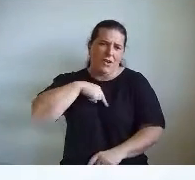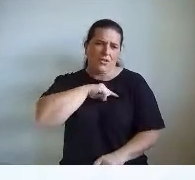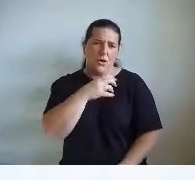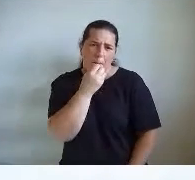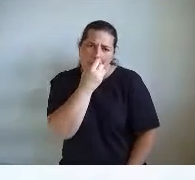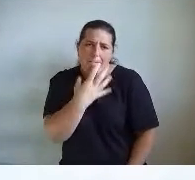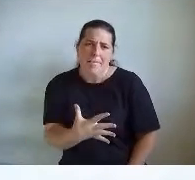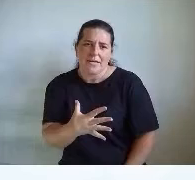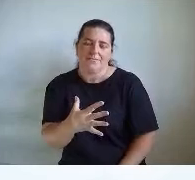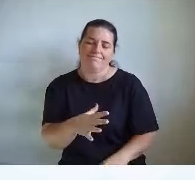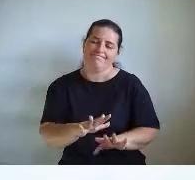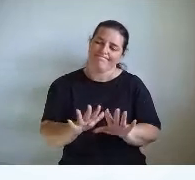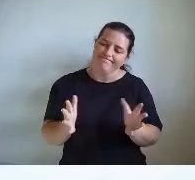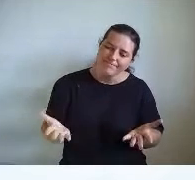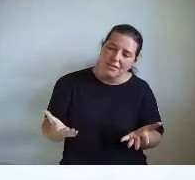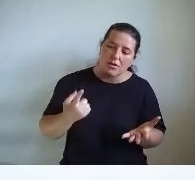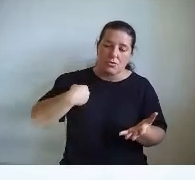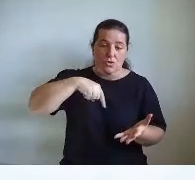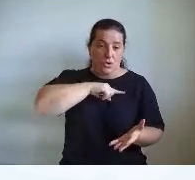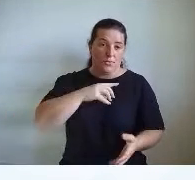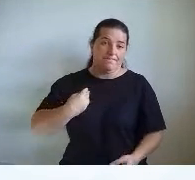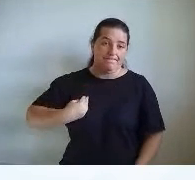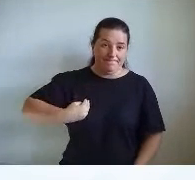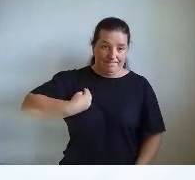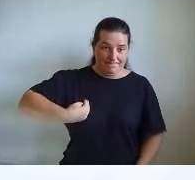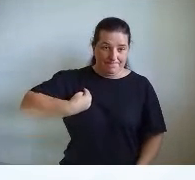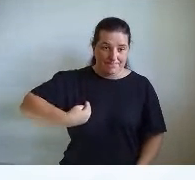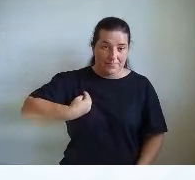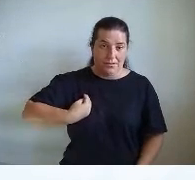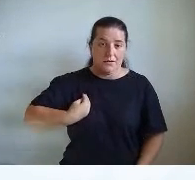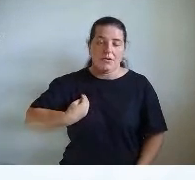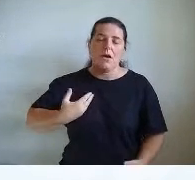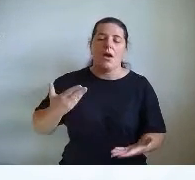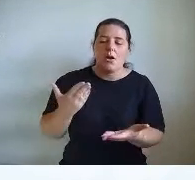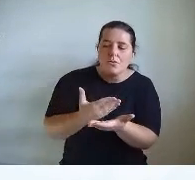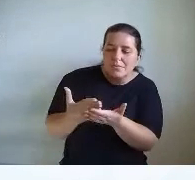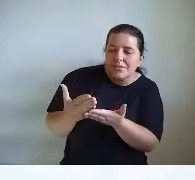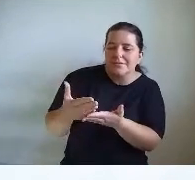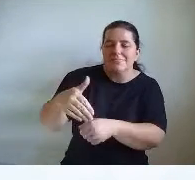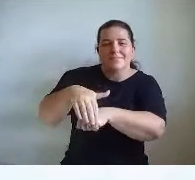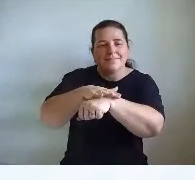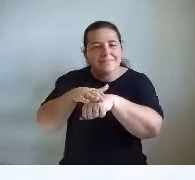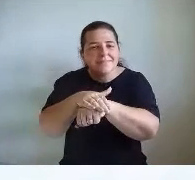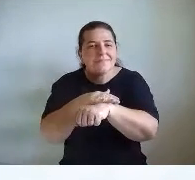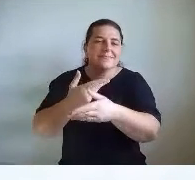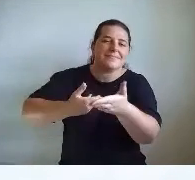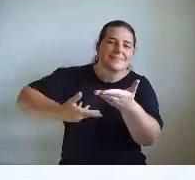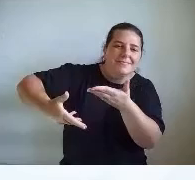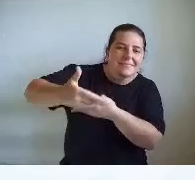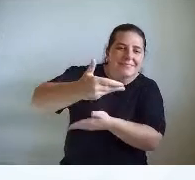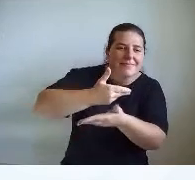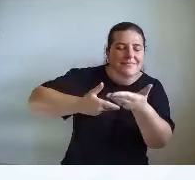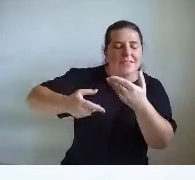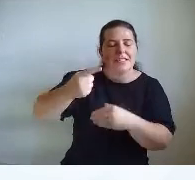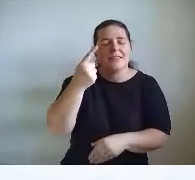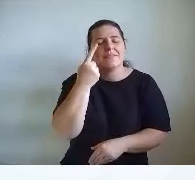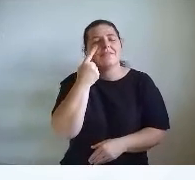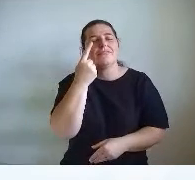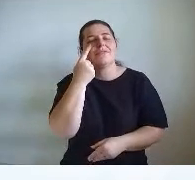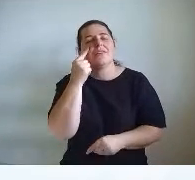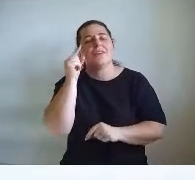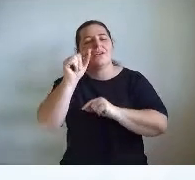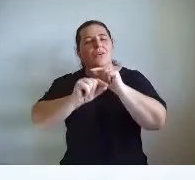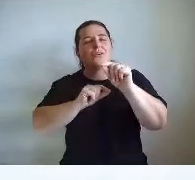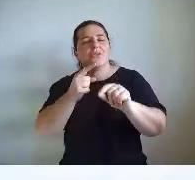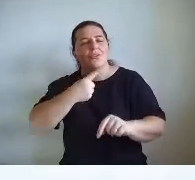enfim, estamos aqui para fazer esse diálogo com vocês e ver o que a gente pode aqui